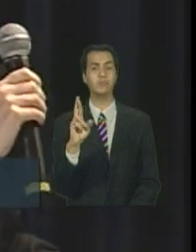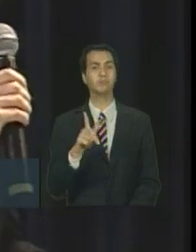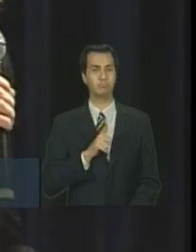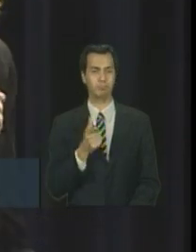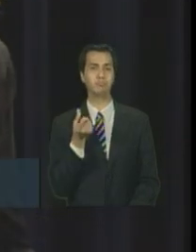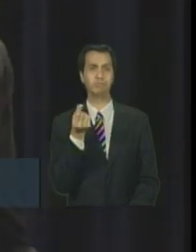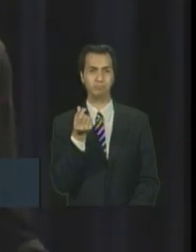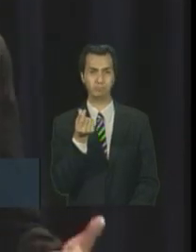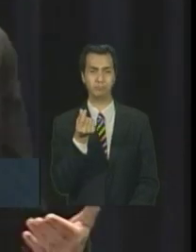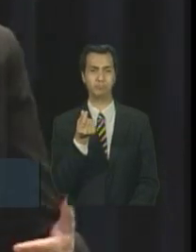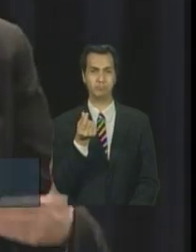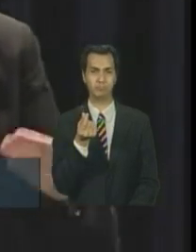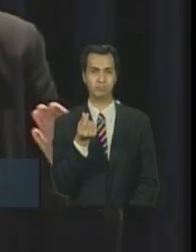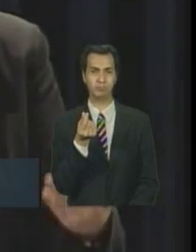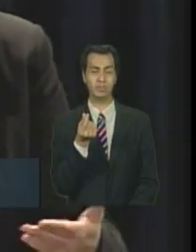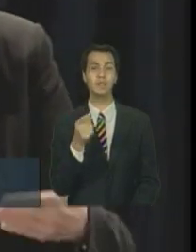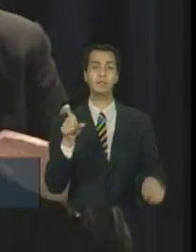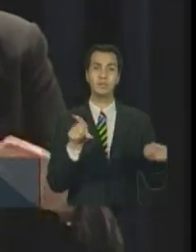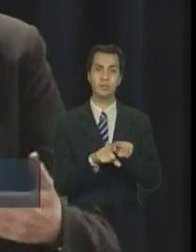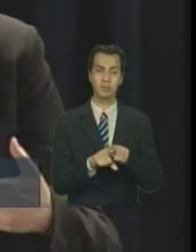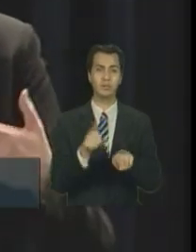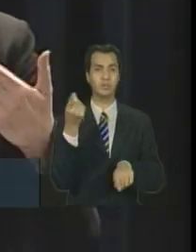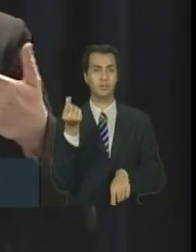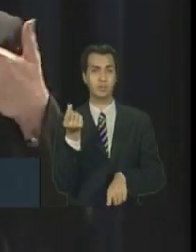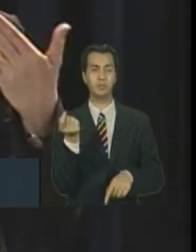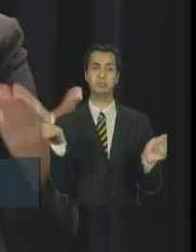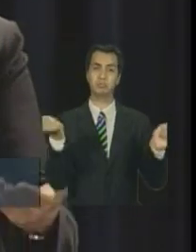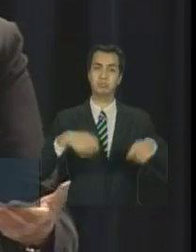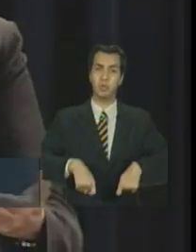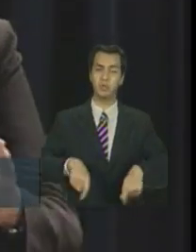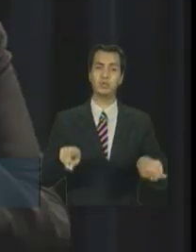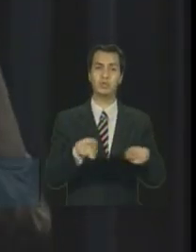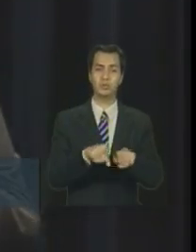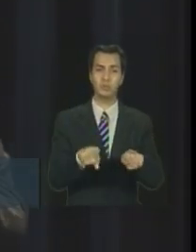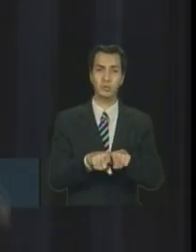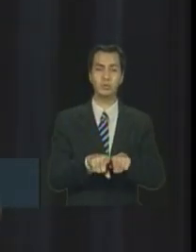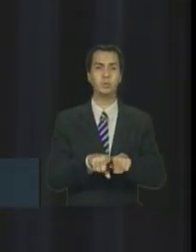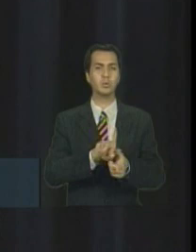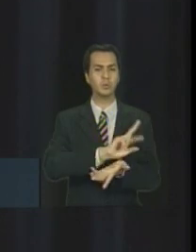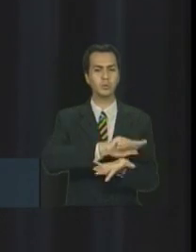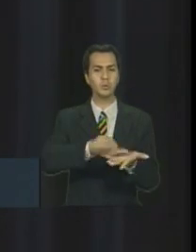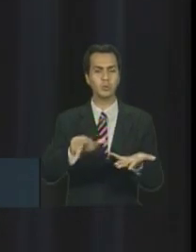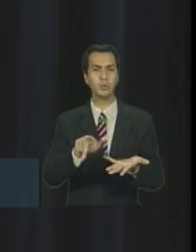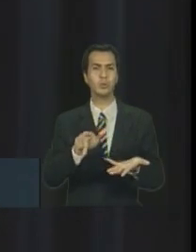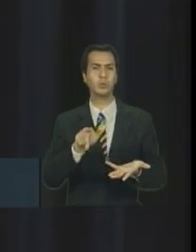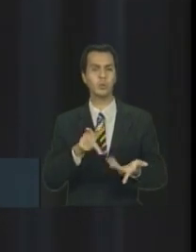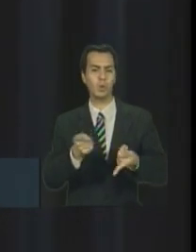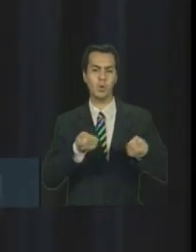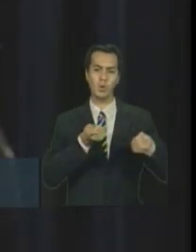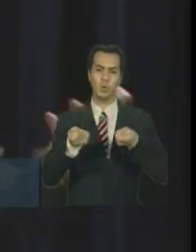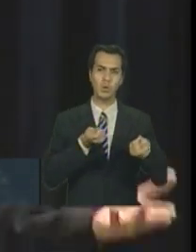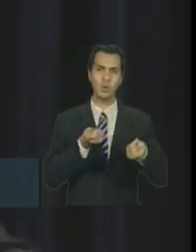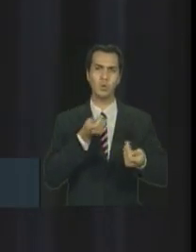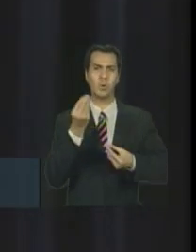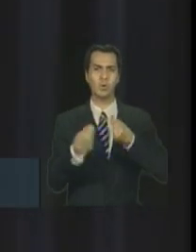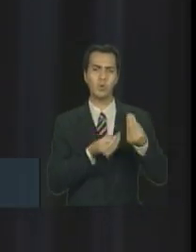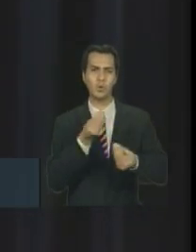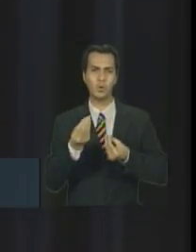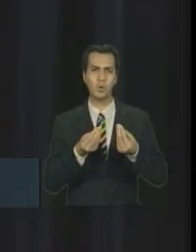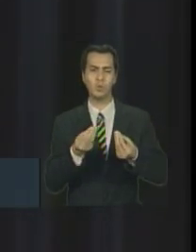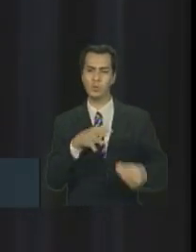destes recursos, todos aqueles que possam ser coordenados para a atualização dos